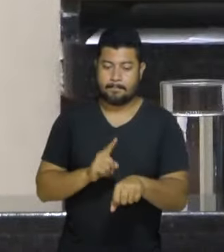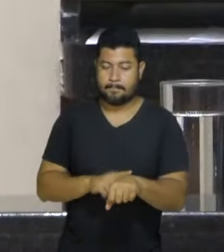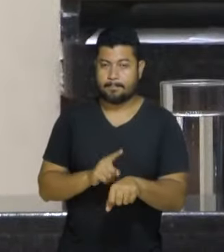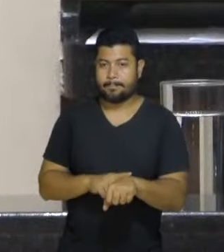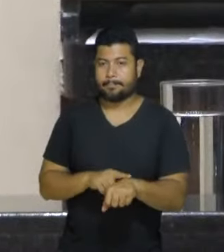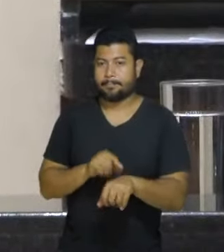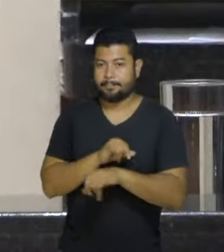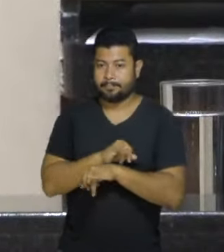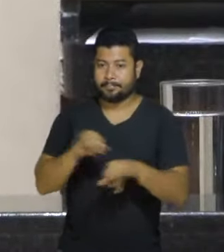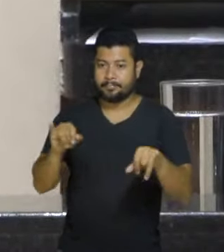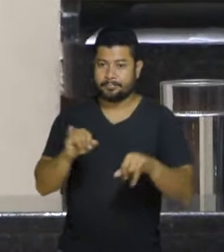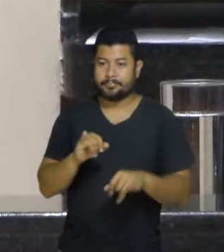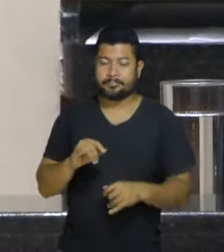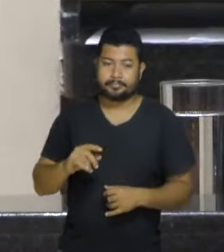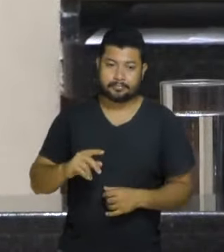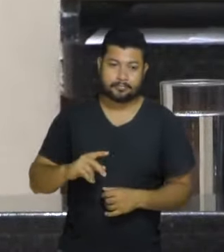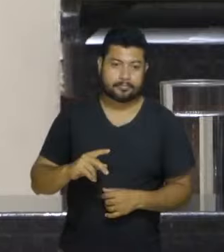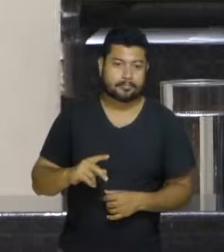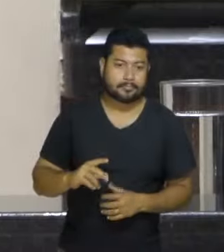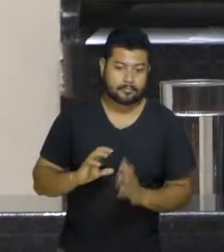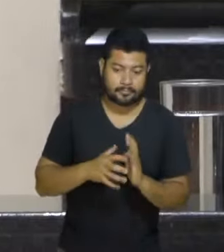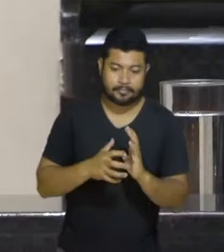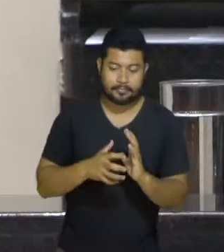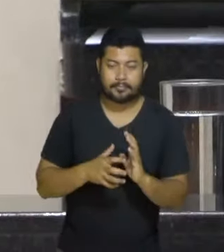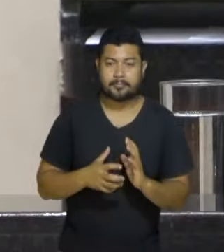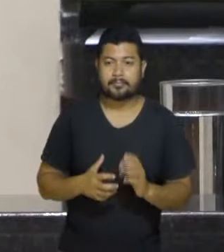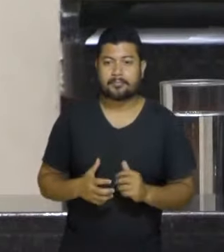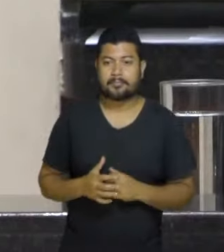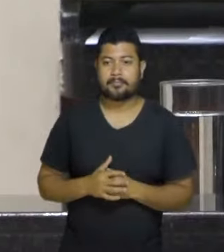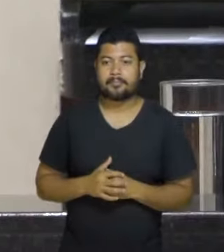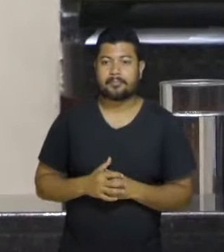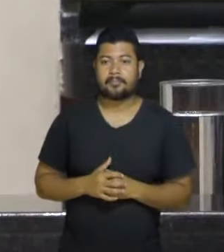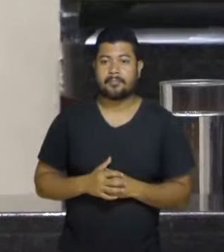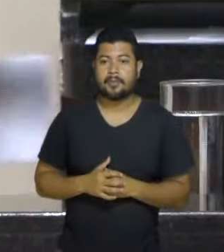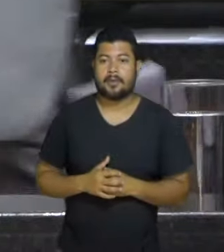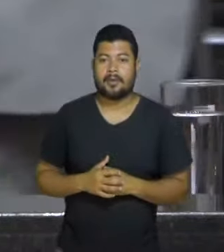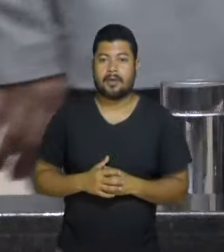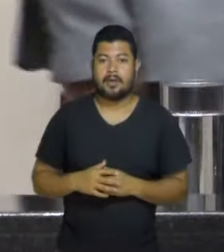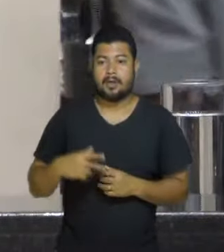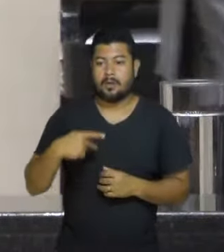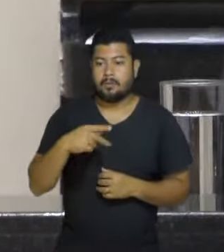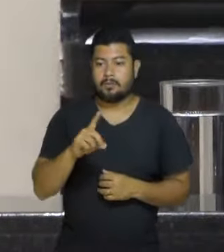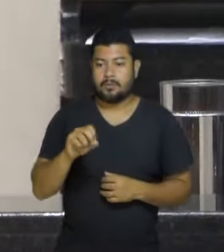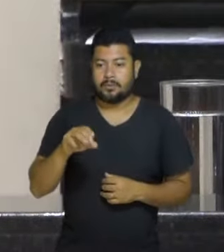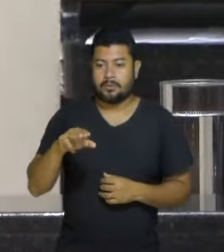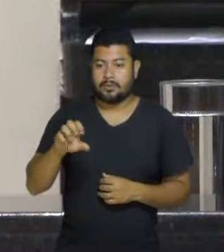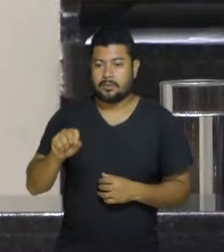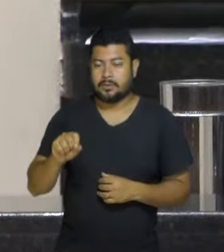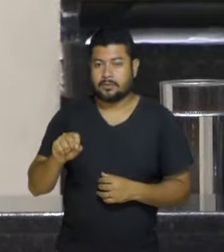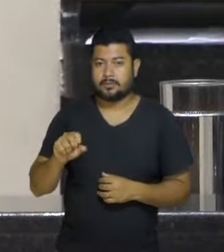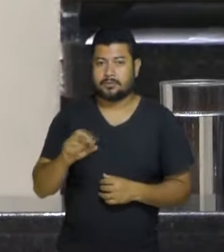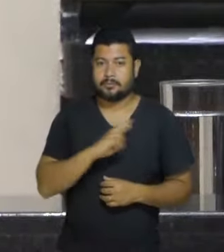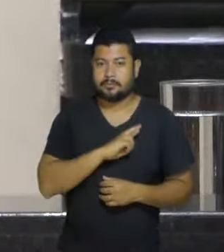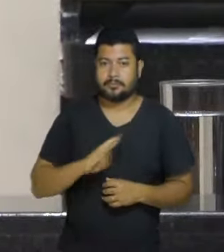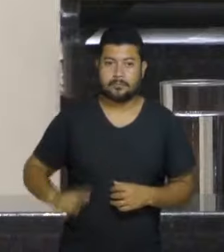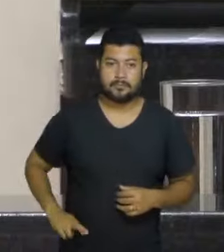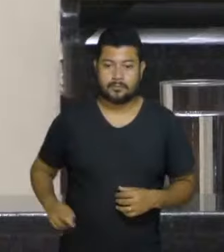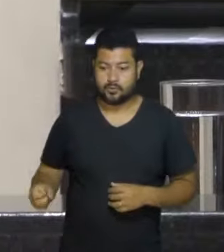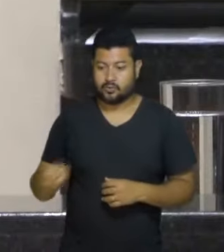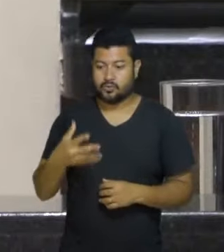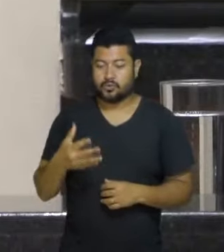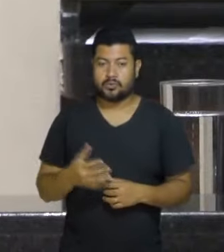aos partidos políticos, o horário pertence ao Bloco Podemos, Republicanos e Novo,